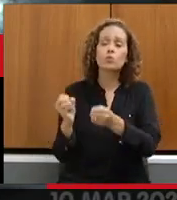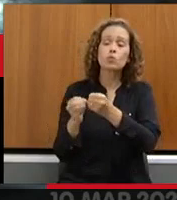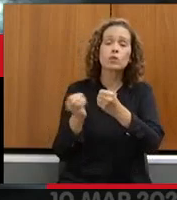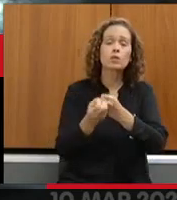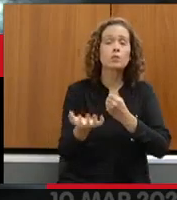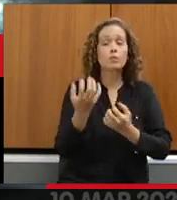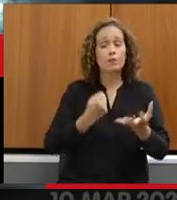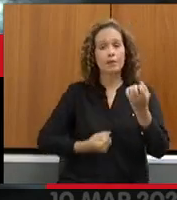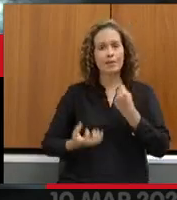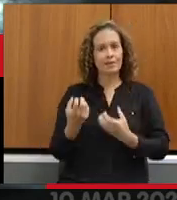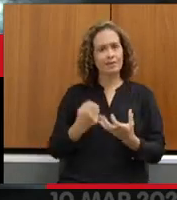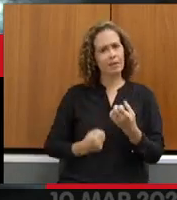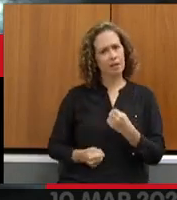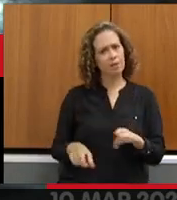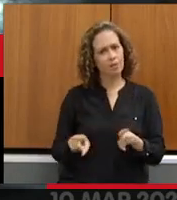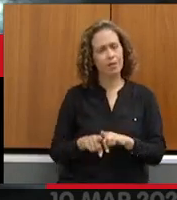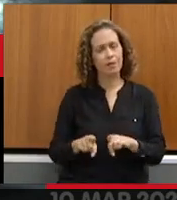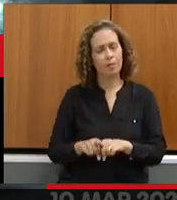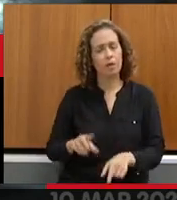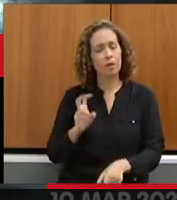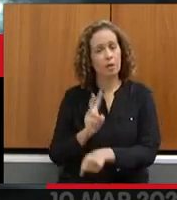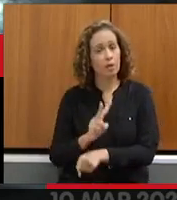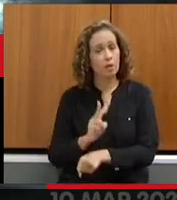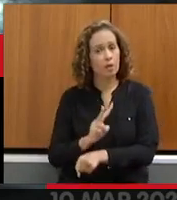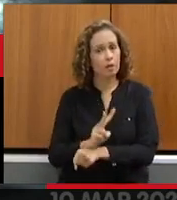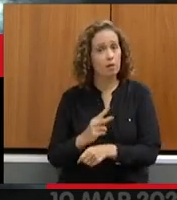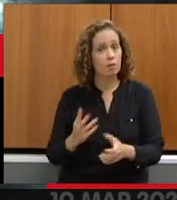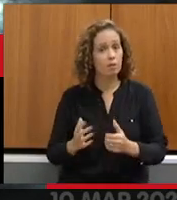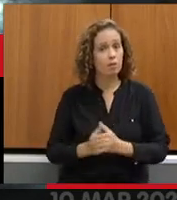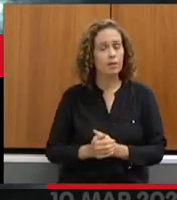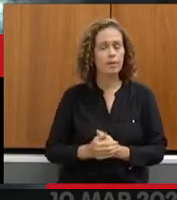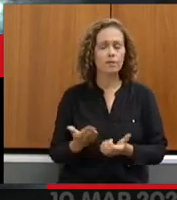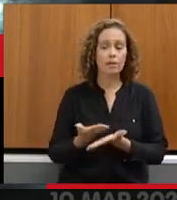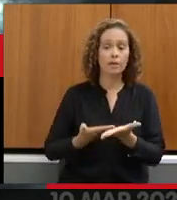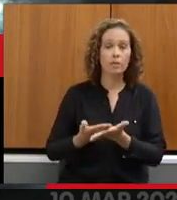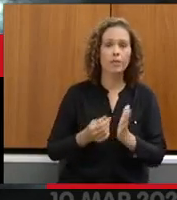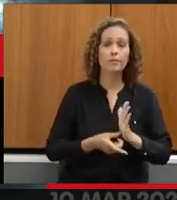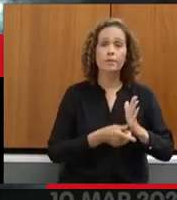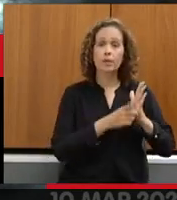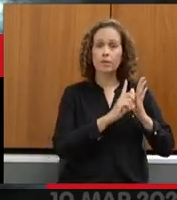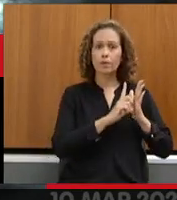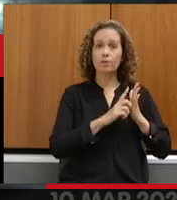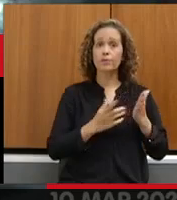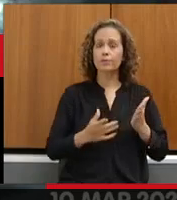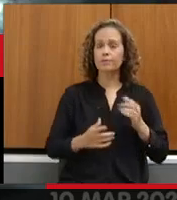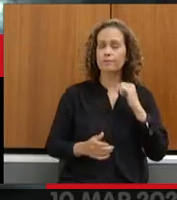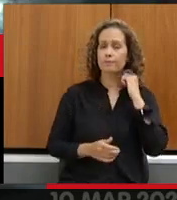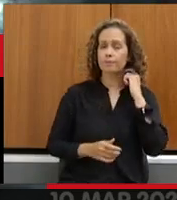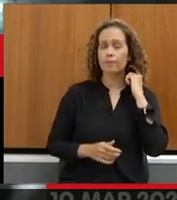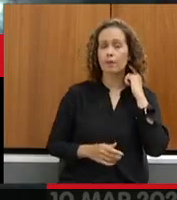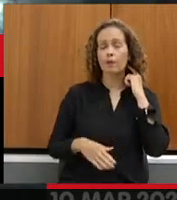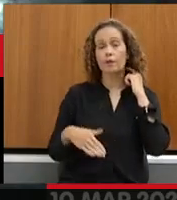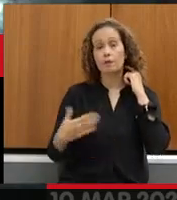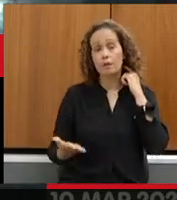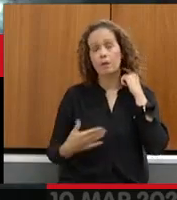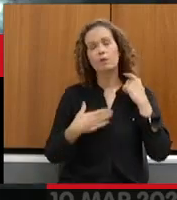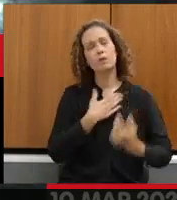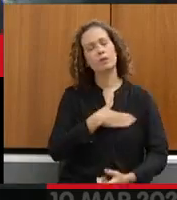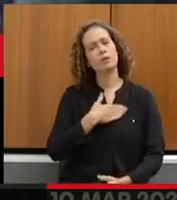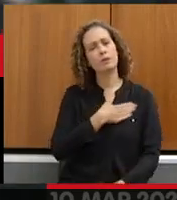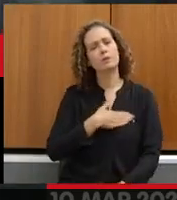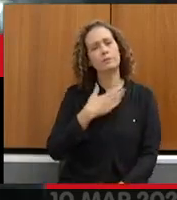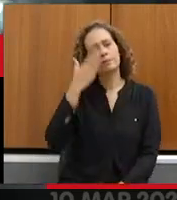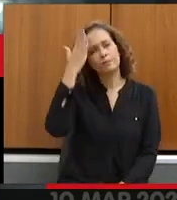é adotaram o tratamento precoce assim sendo se o secretário eu gostaria de saber